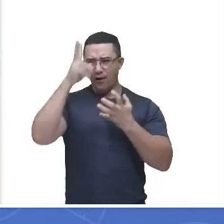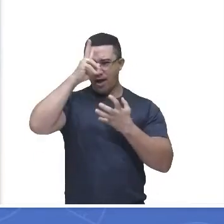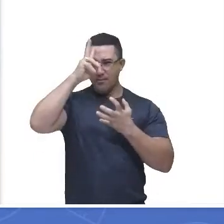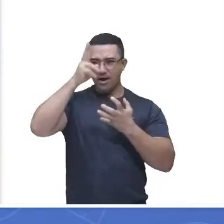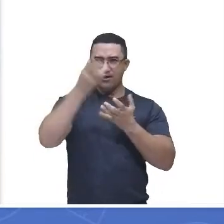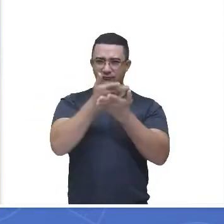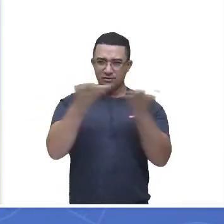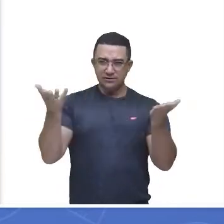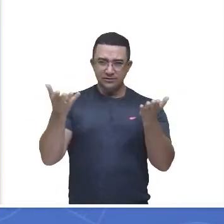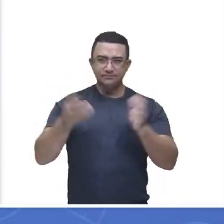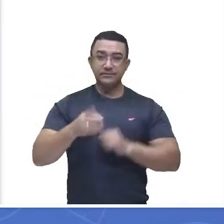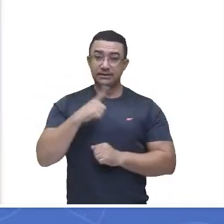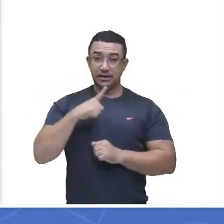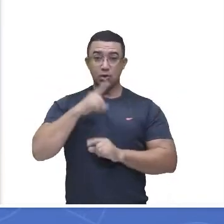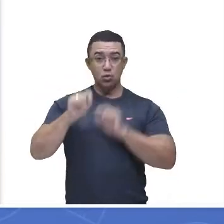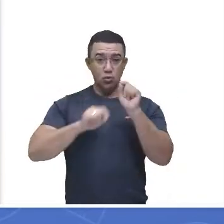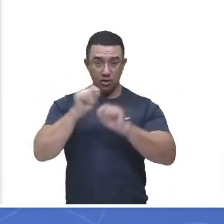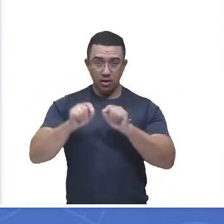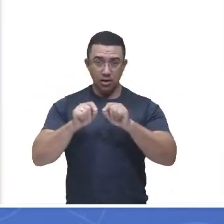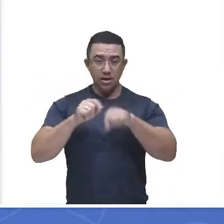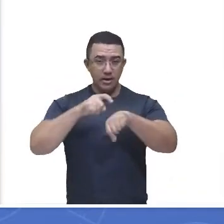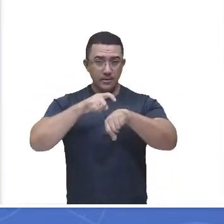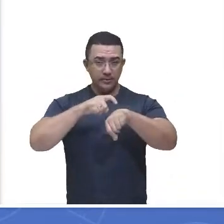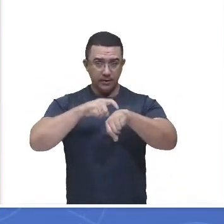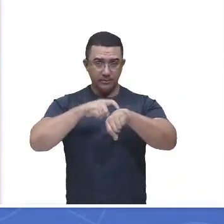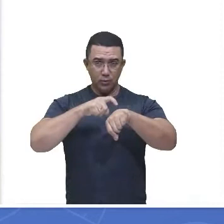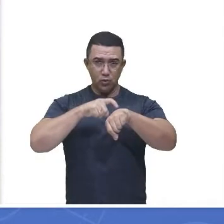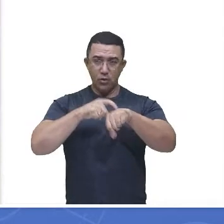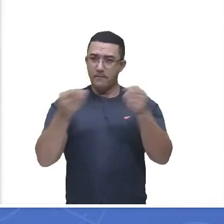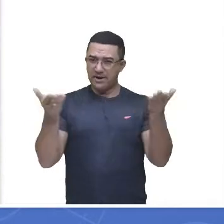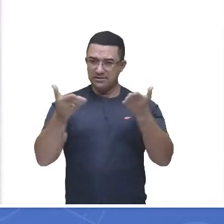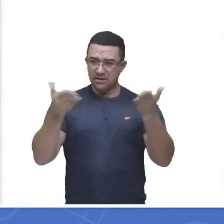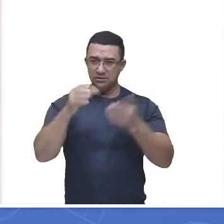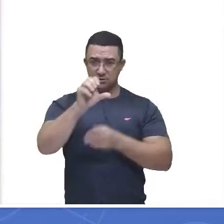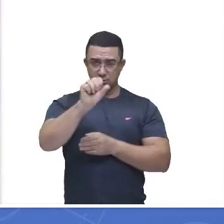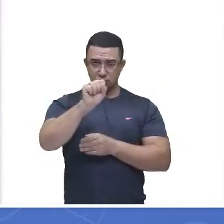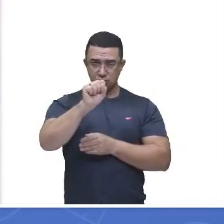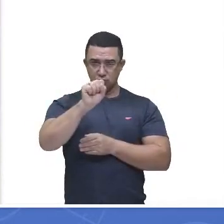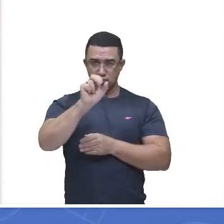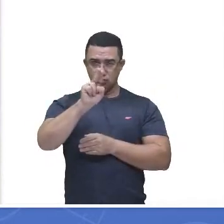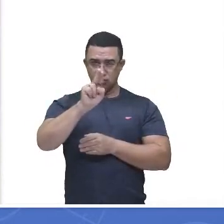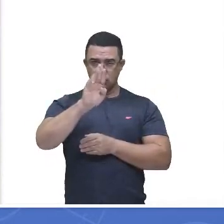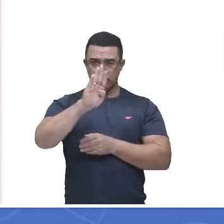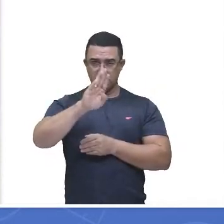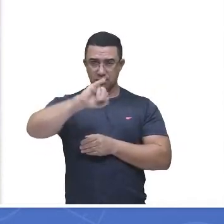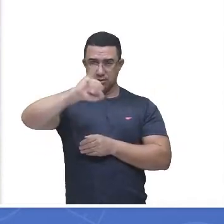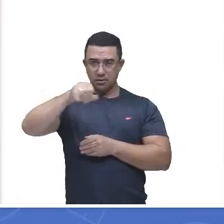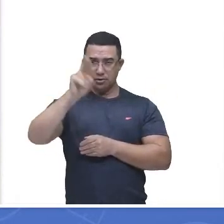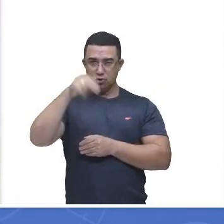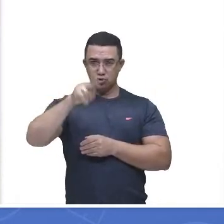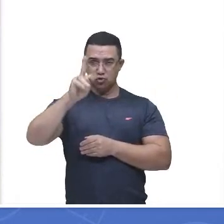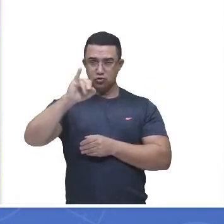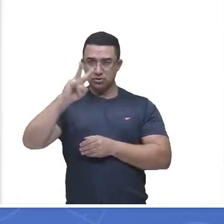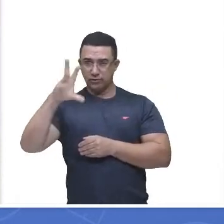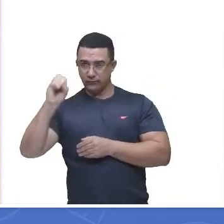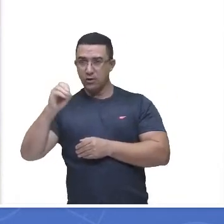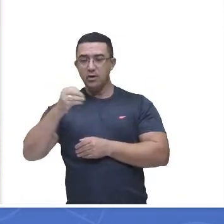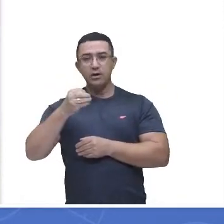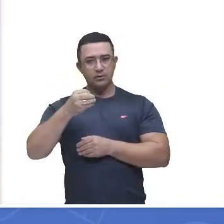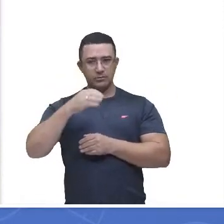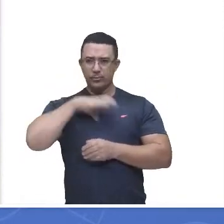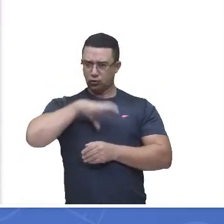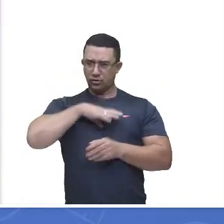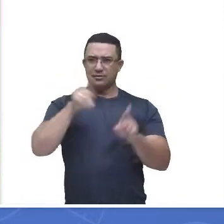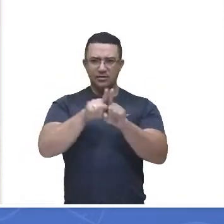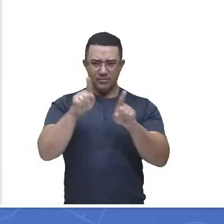que nós temos o presente do subjuntivo na nossa língua portuguesa e os usos dele na língua espanhola são